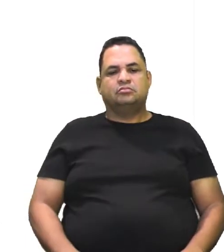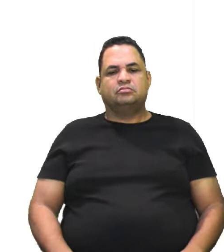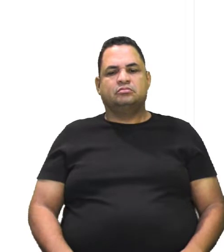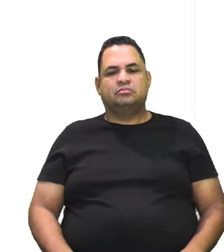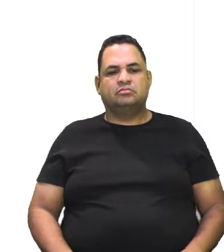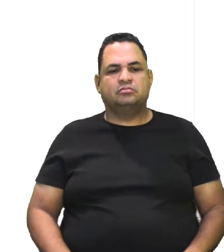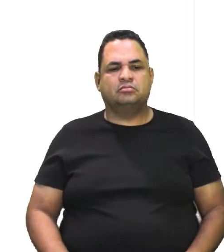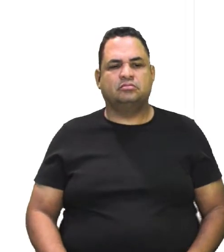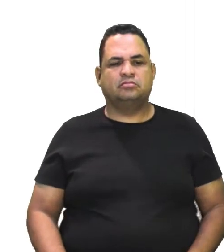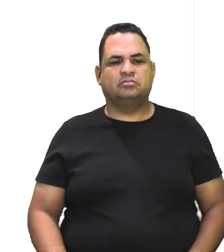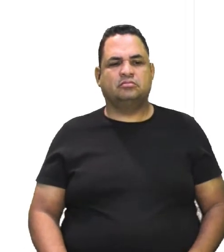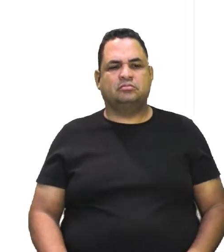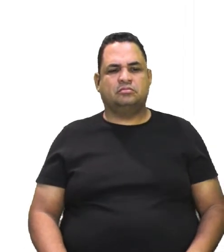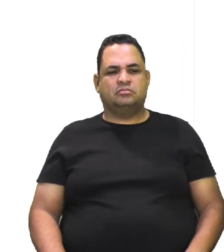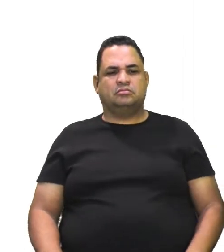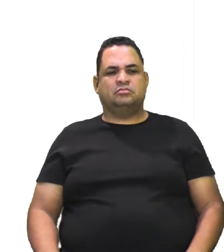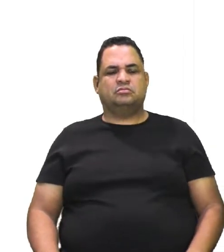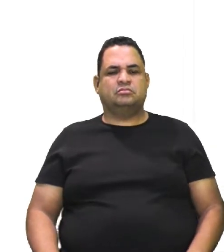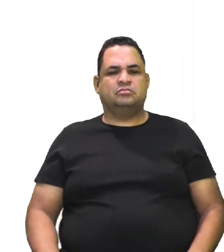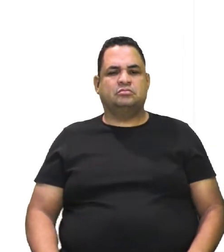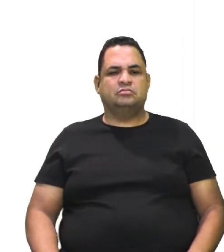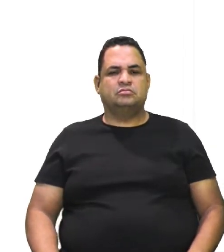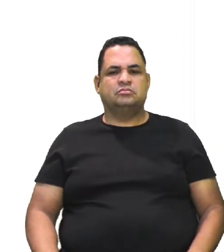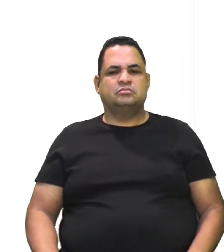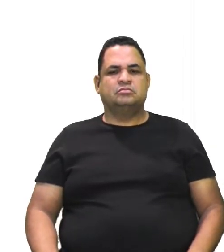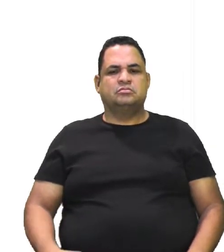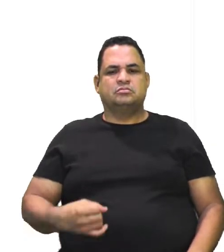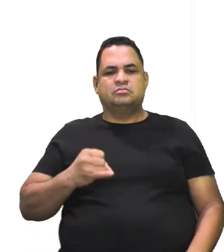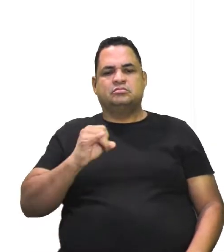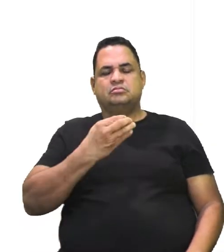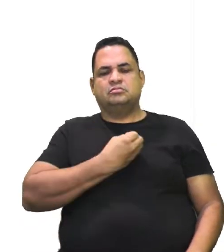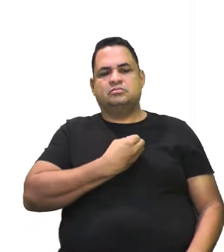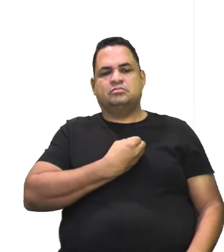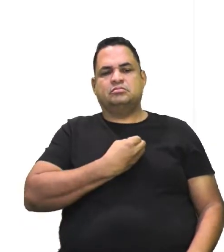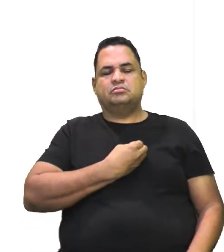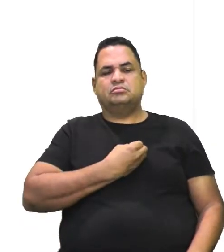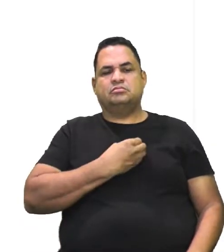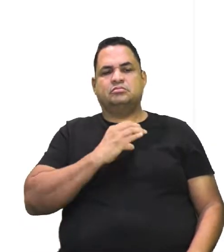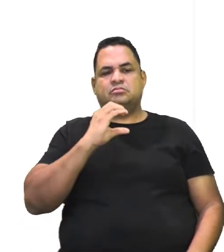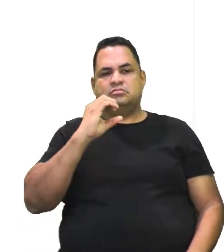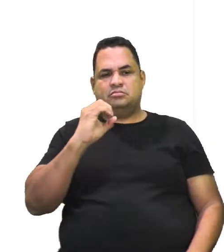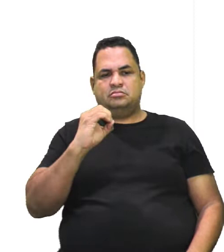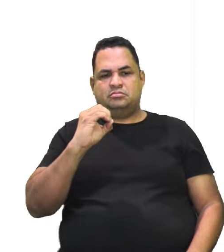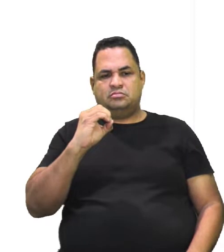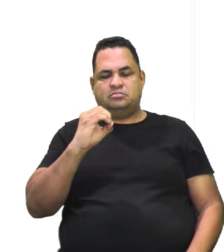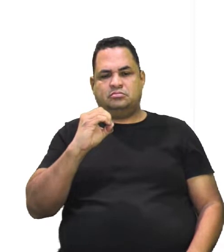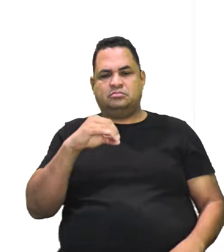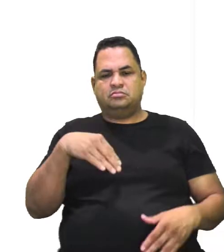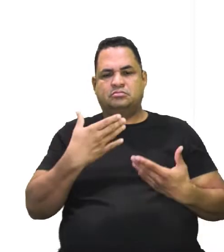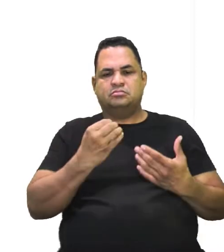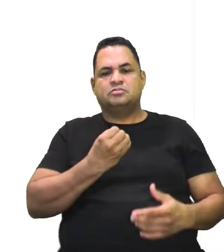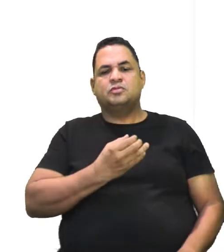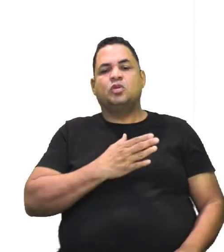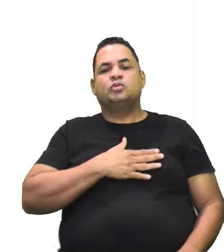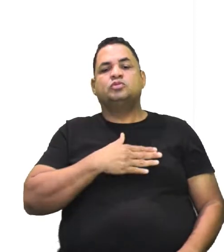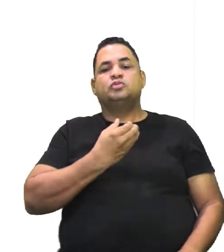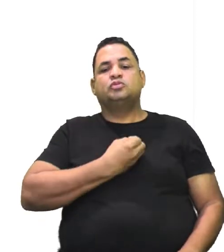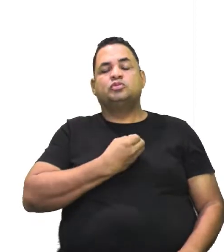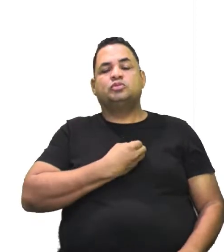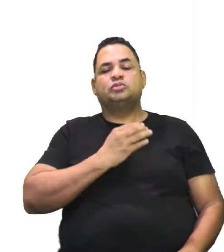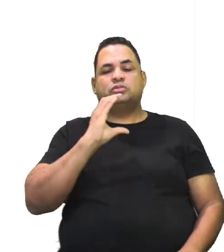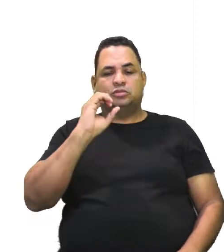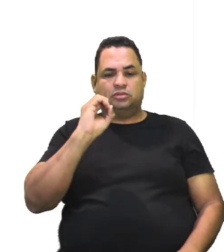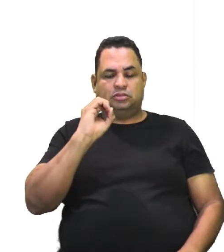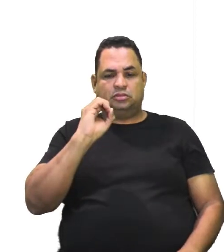Não é a C, não é a D, então? Se um dos valores é 0, ele está em cima do eixo Y, qual valor é 0?